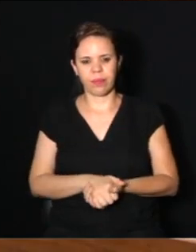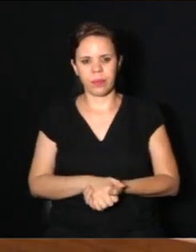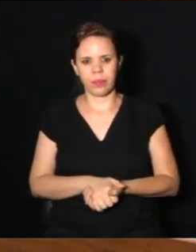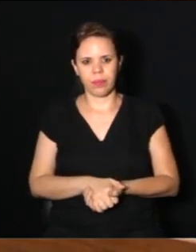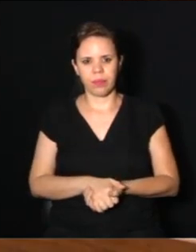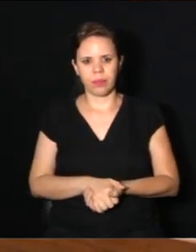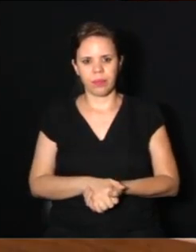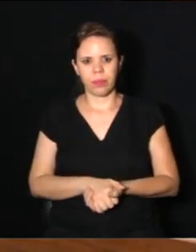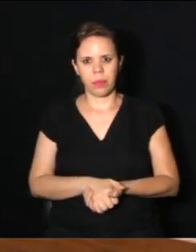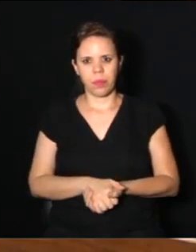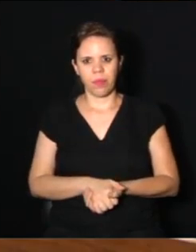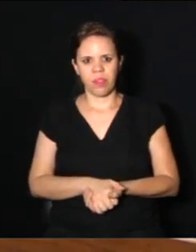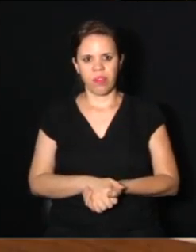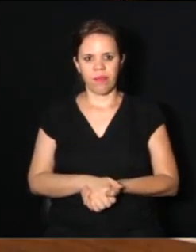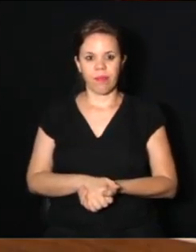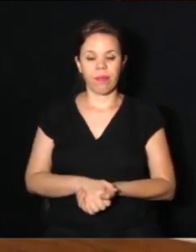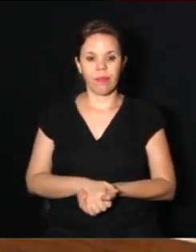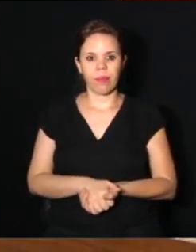tá?